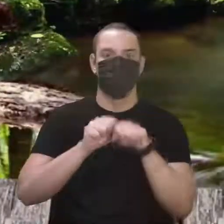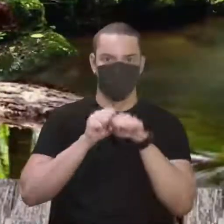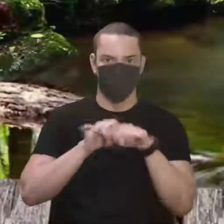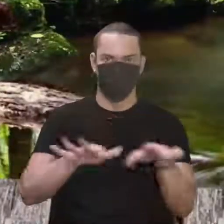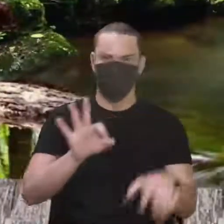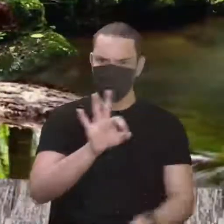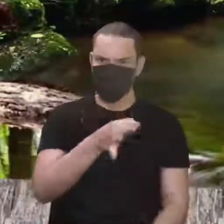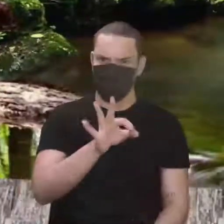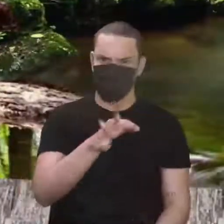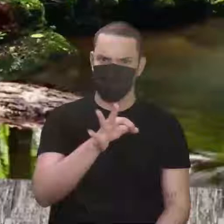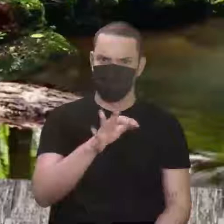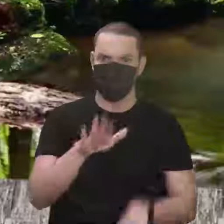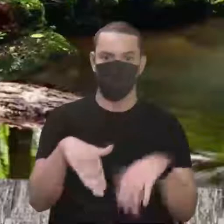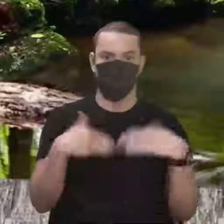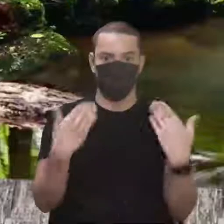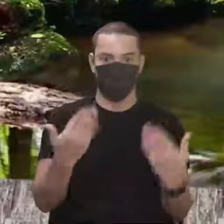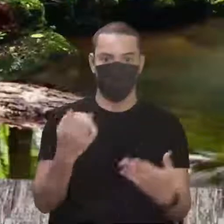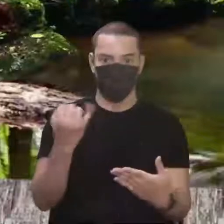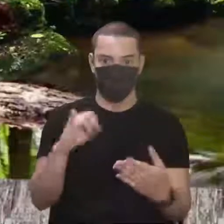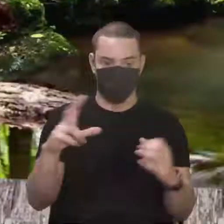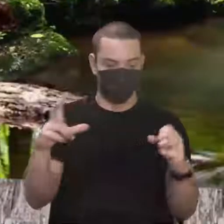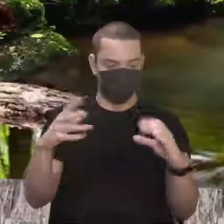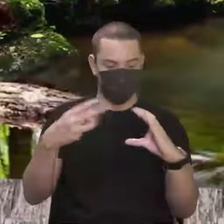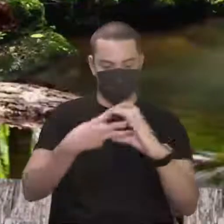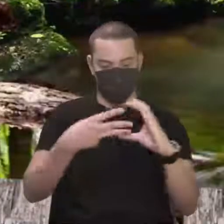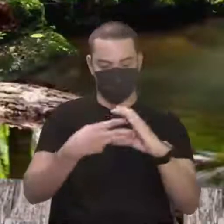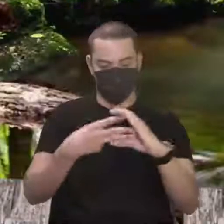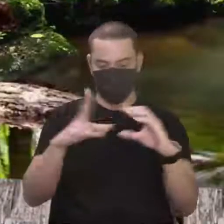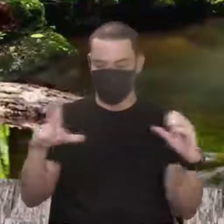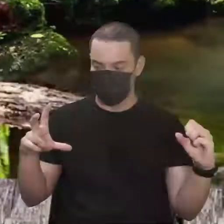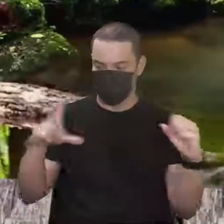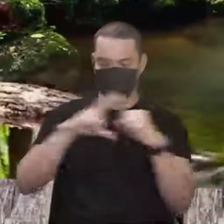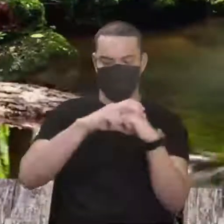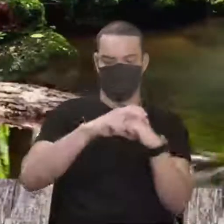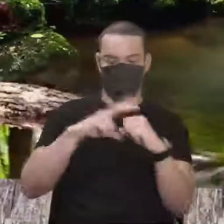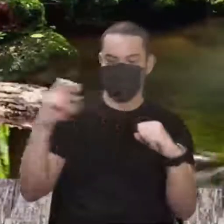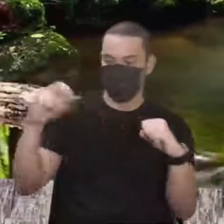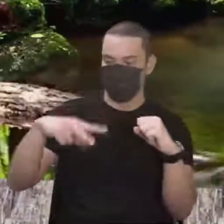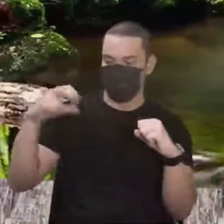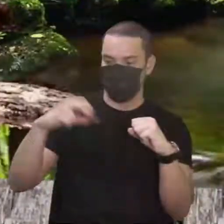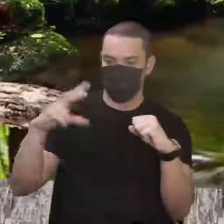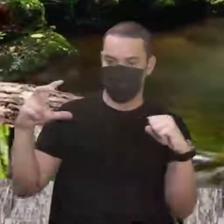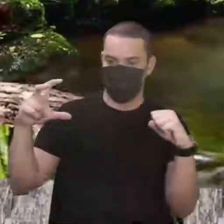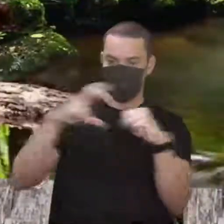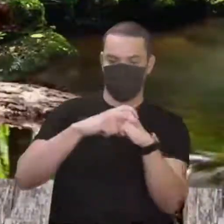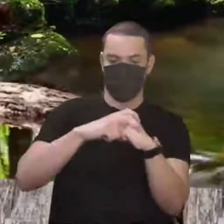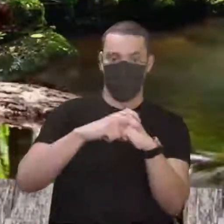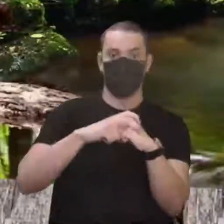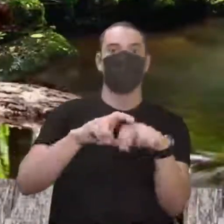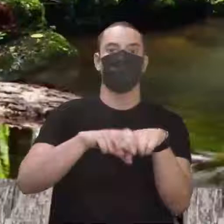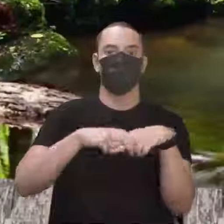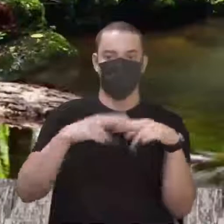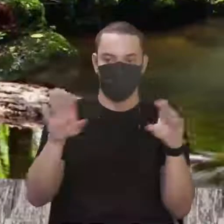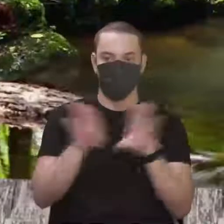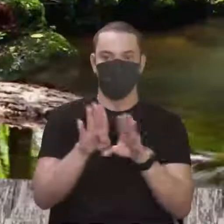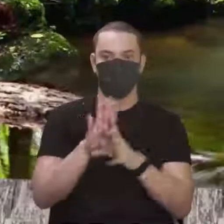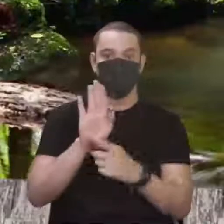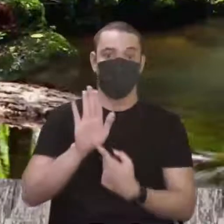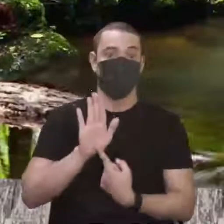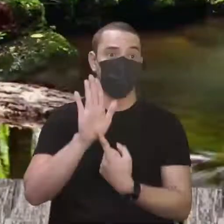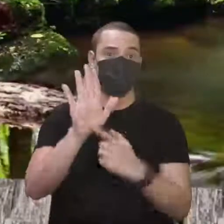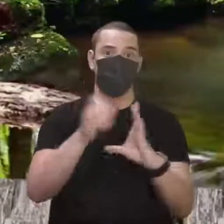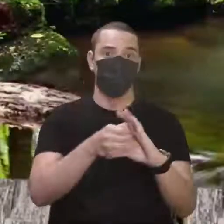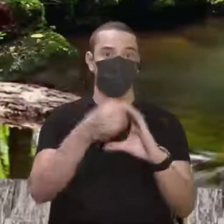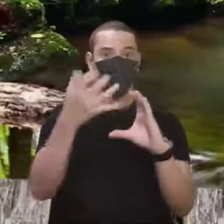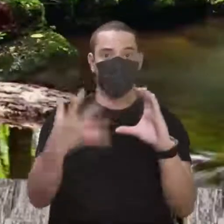correto? Quando eles parasitam uma célula, eles automaticamente conseguem se reproduzir. Então, eles vão apresentar características de um